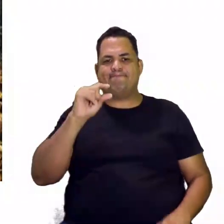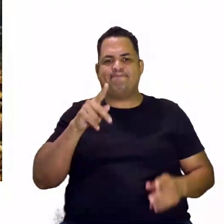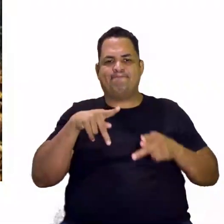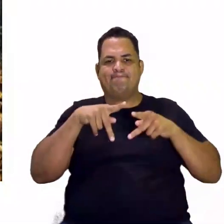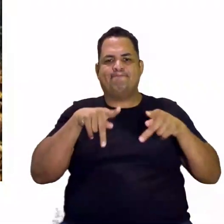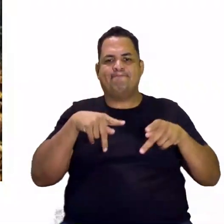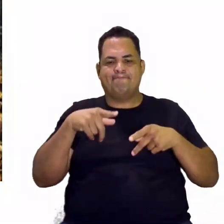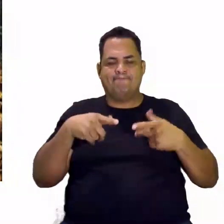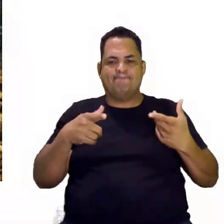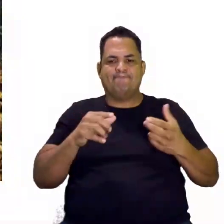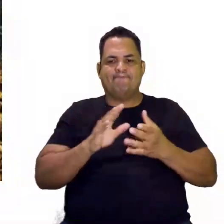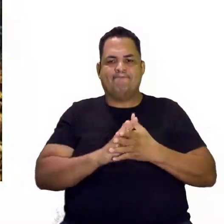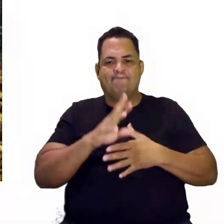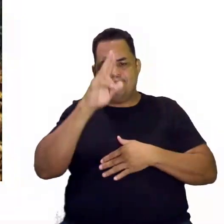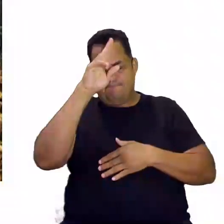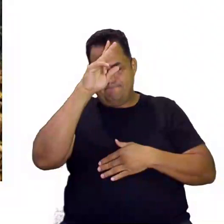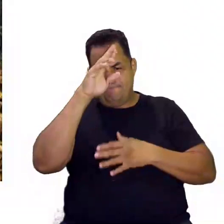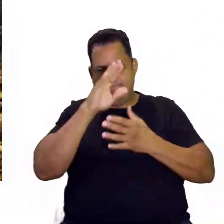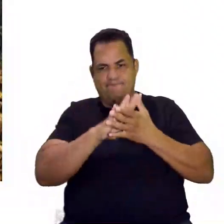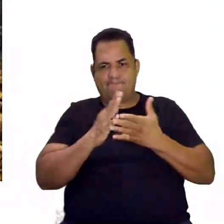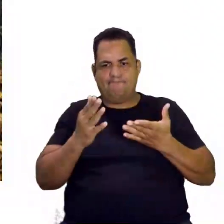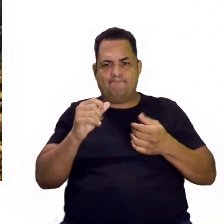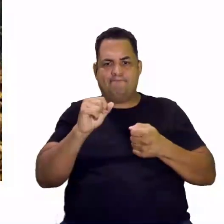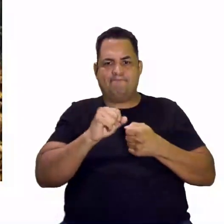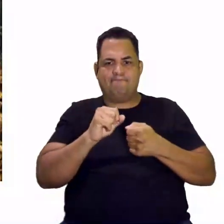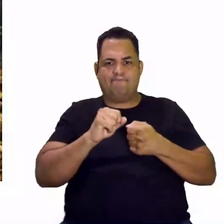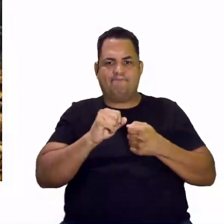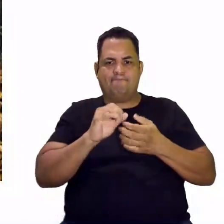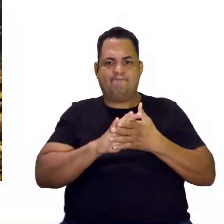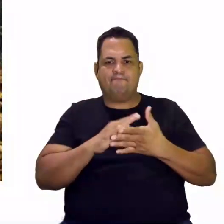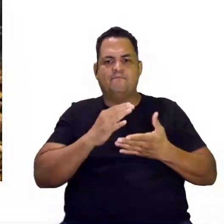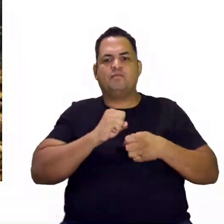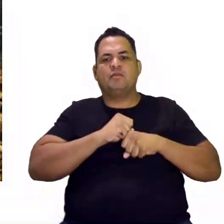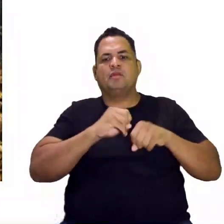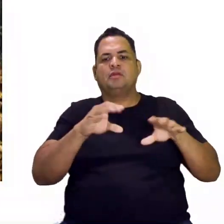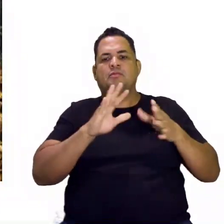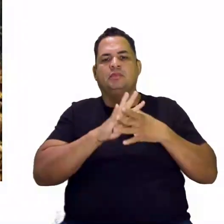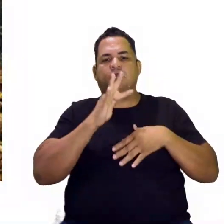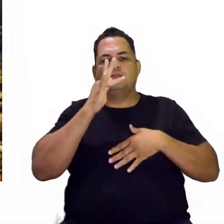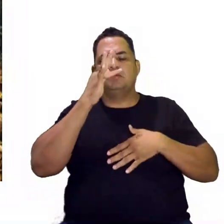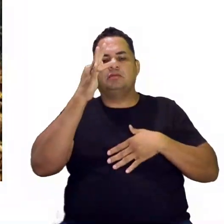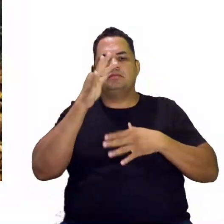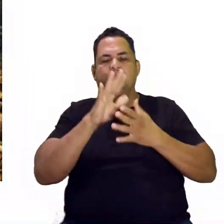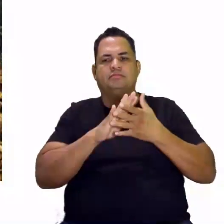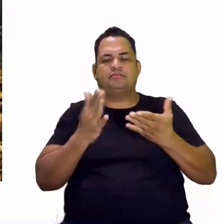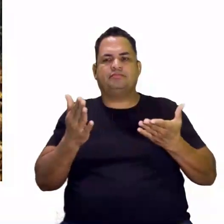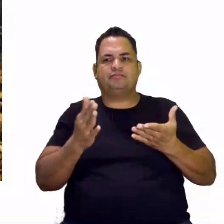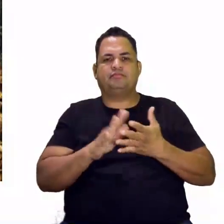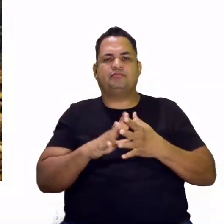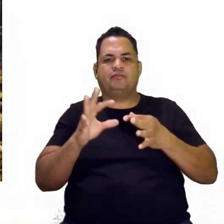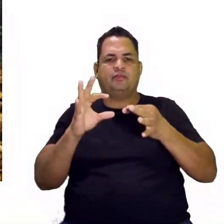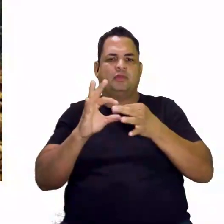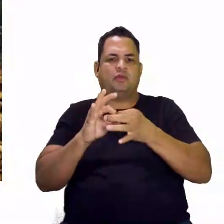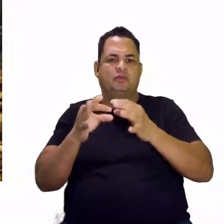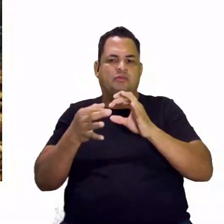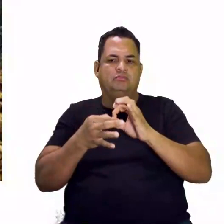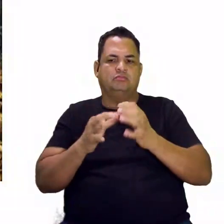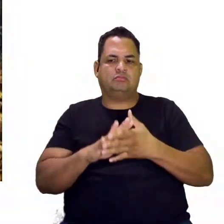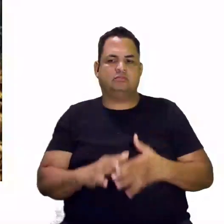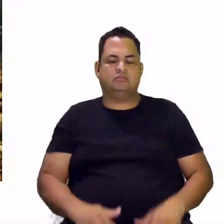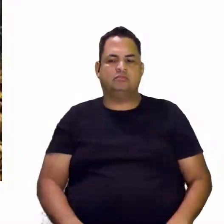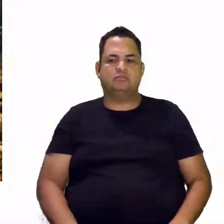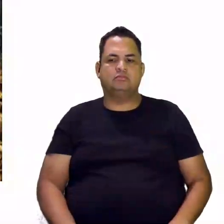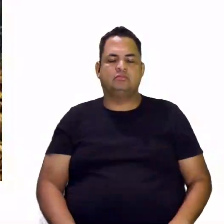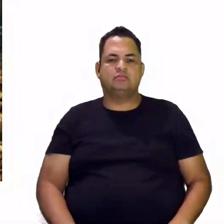de insetos que fazem aí a ação de polinização, enfim, gente, é uma coisa conectada à outra,